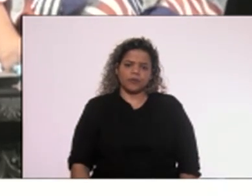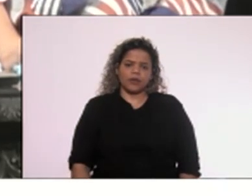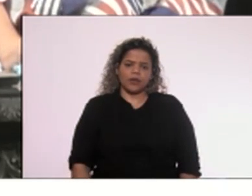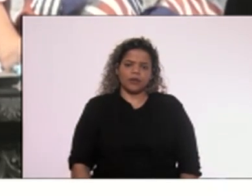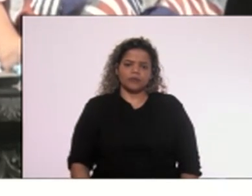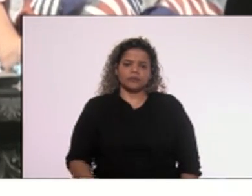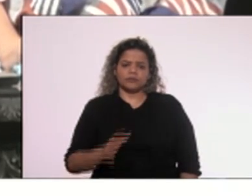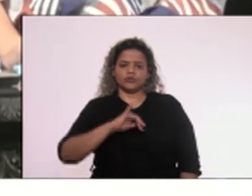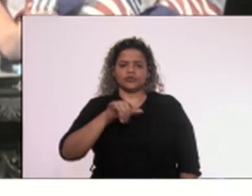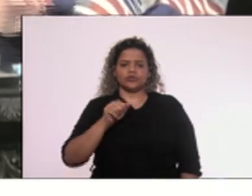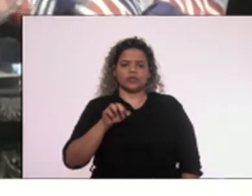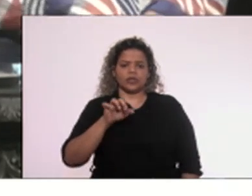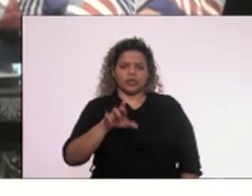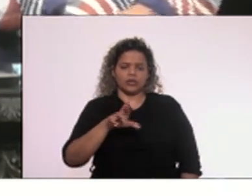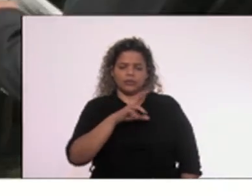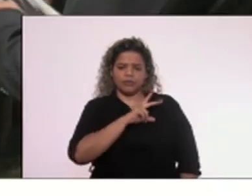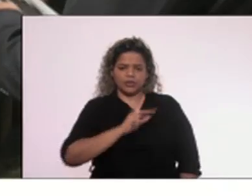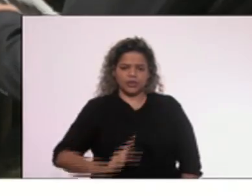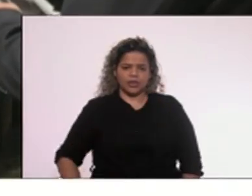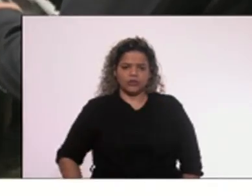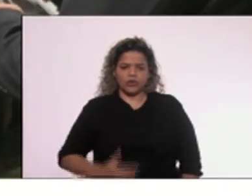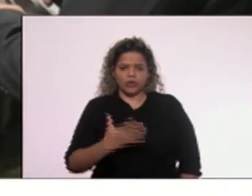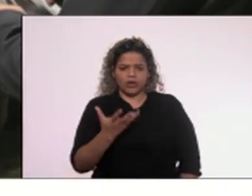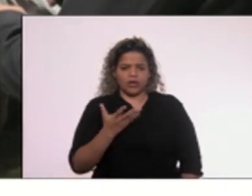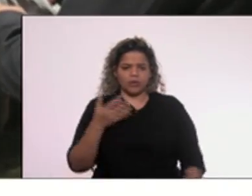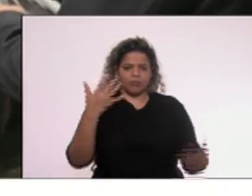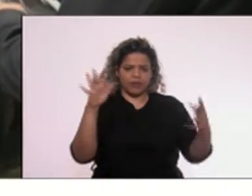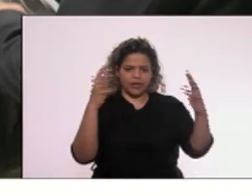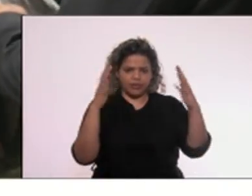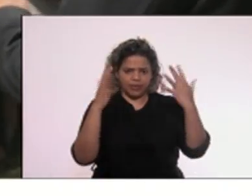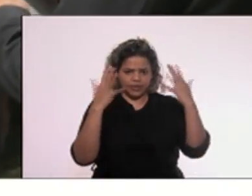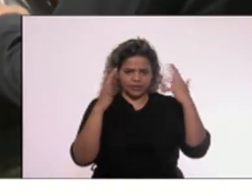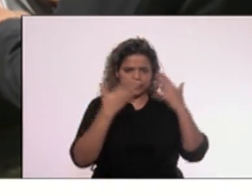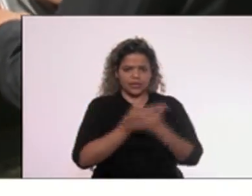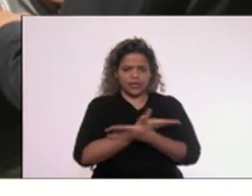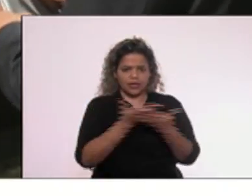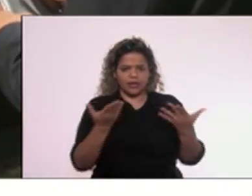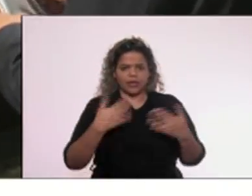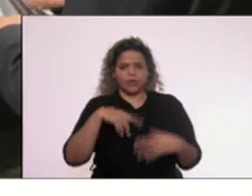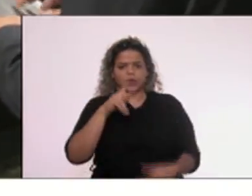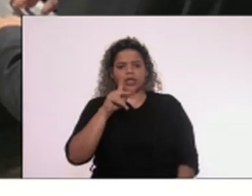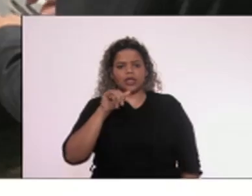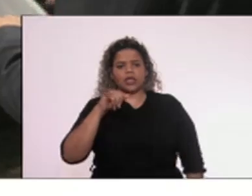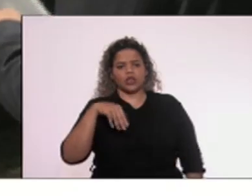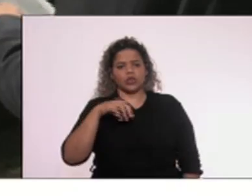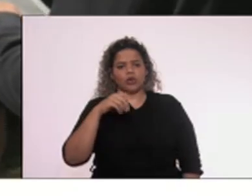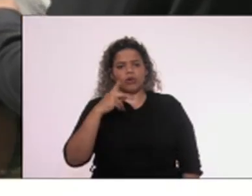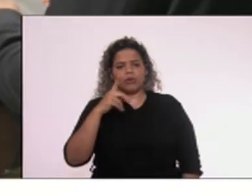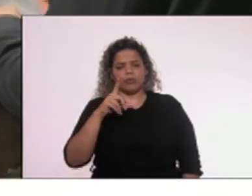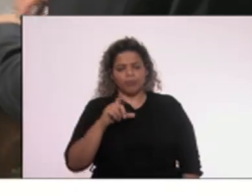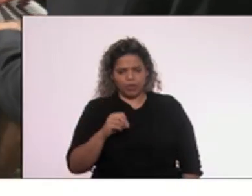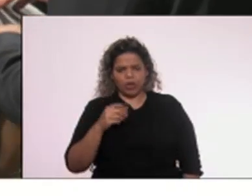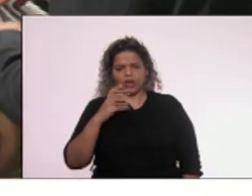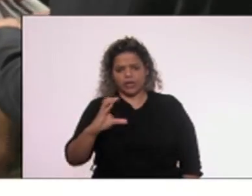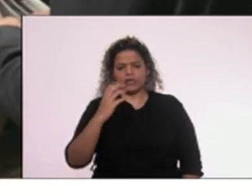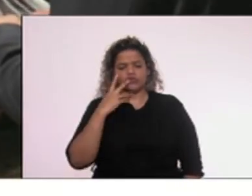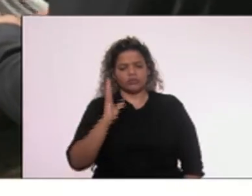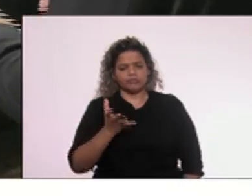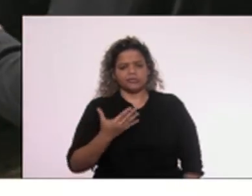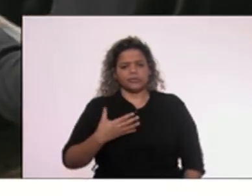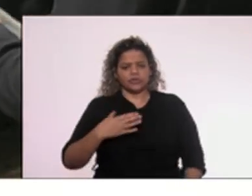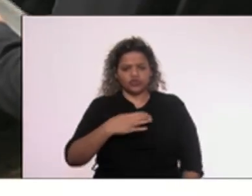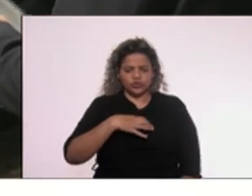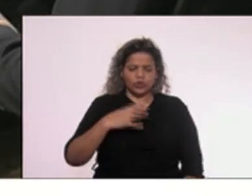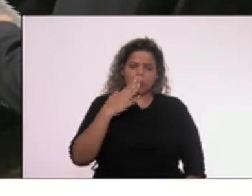Deputado Jair Bittencourt. Senhor presidente, eu quero parabenizar Vossa Excelência, o deputado Alexandre Knoploch, e já nesse sentido fazer